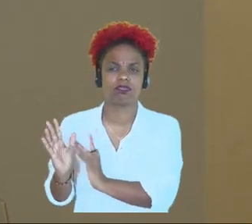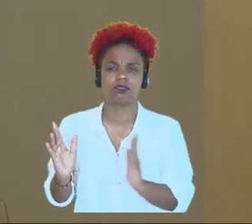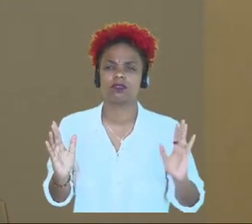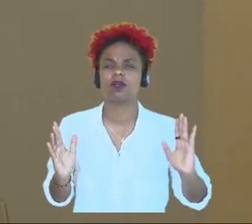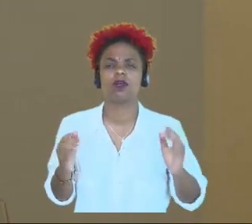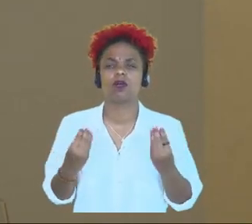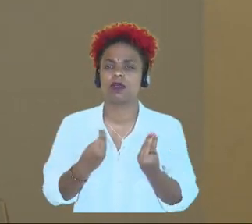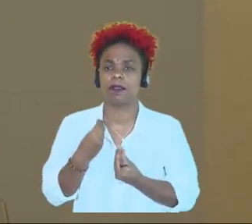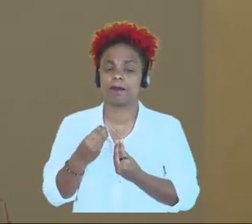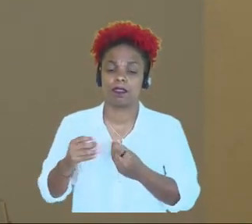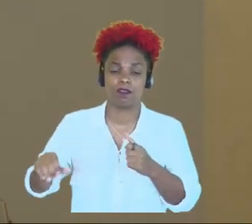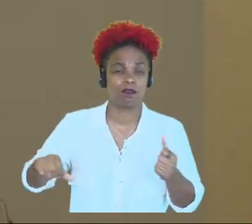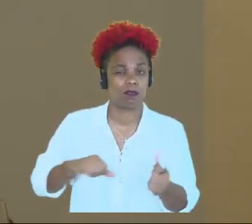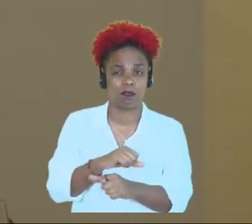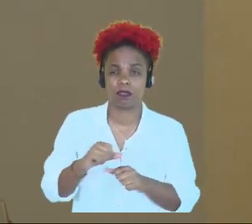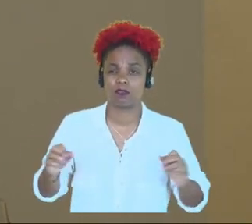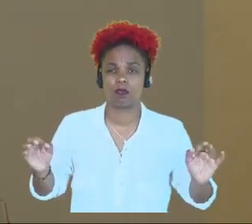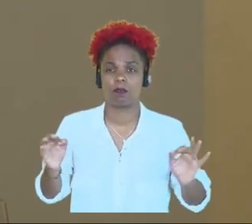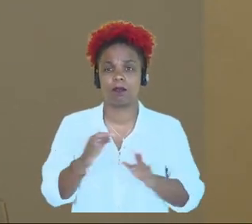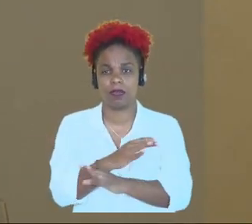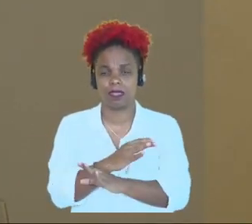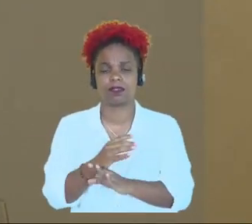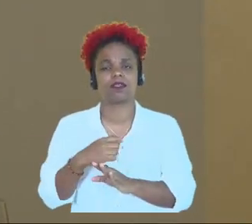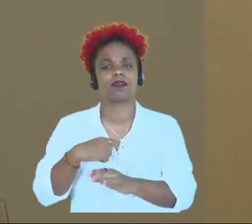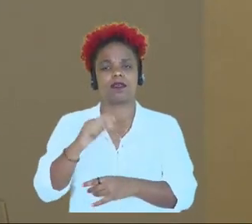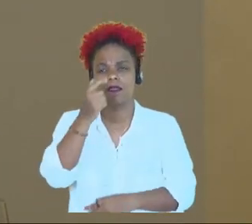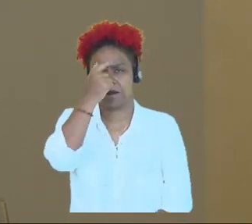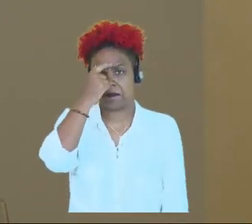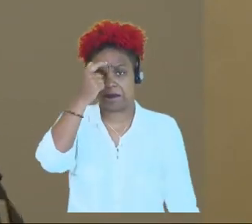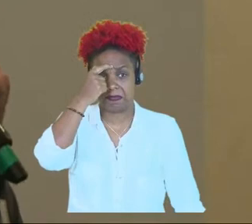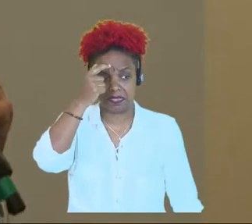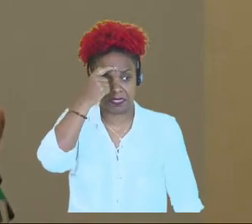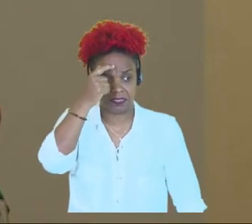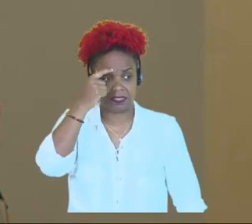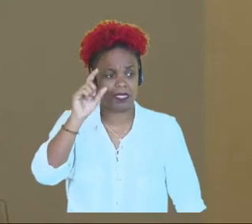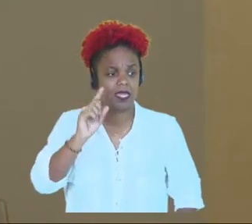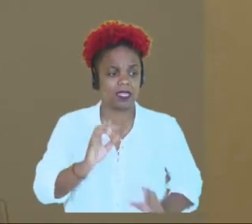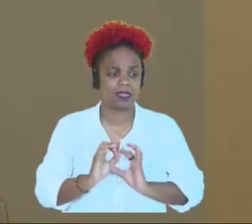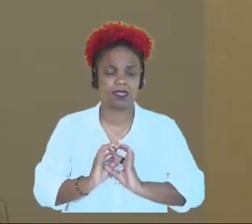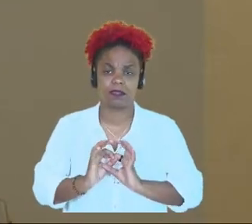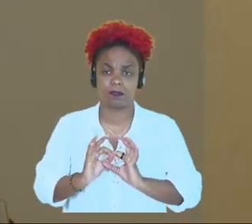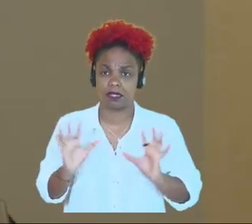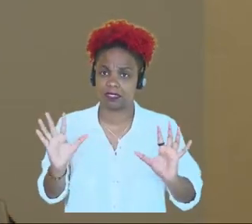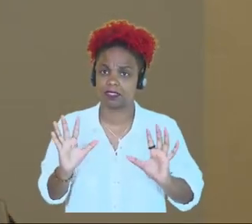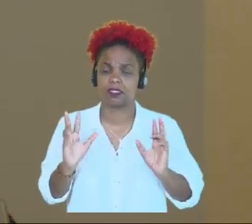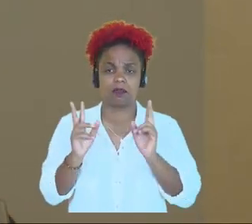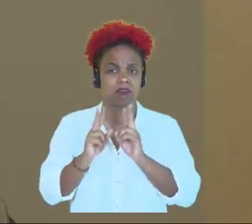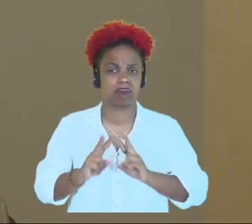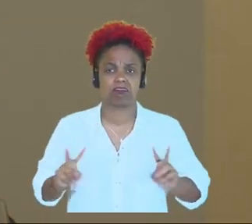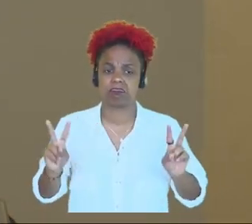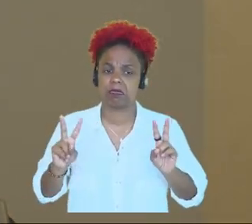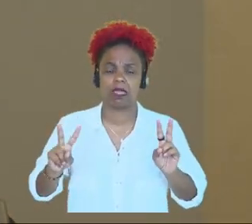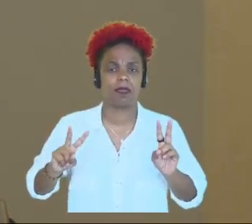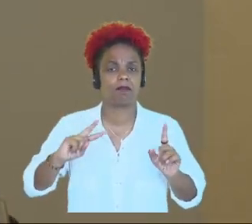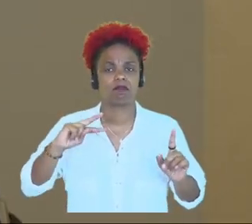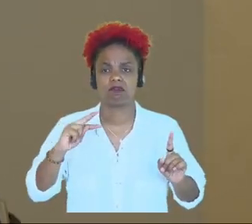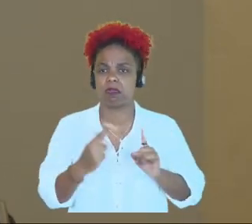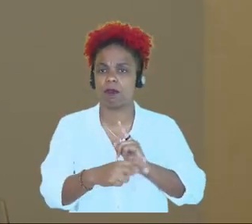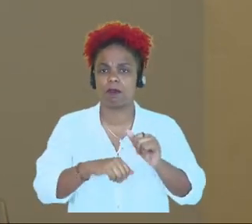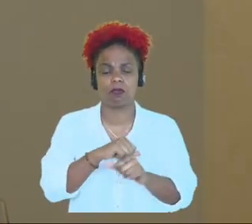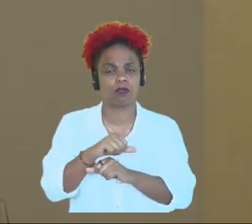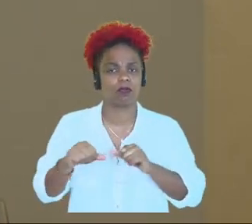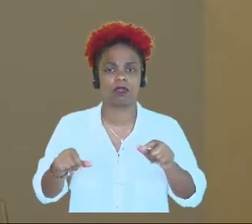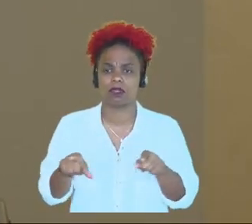mudança completa na forma de pensar a democracia e a própria prática da